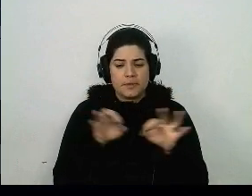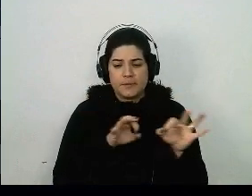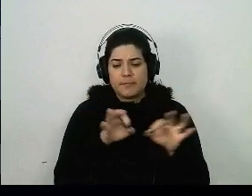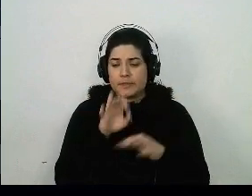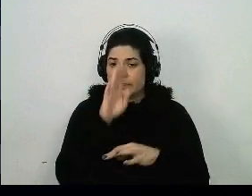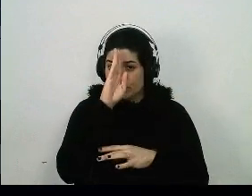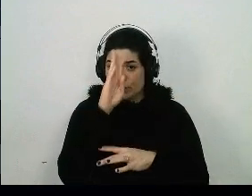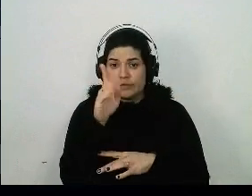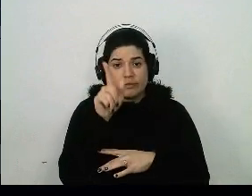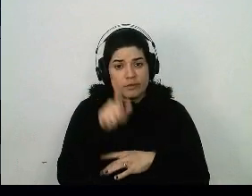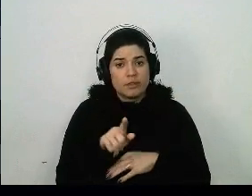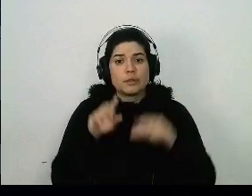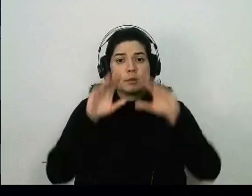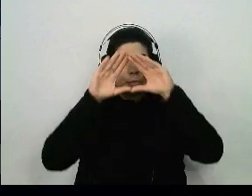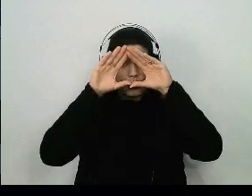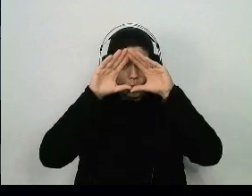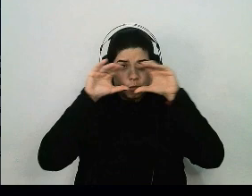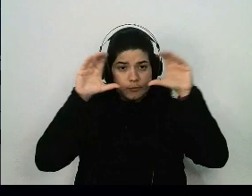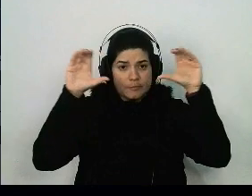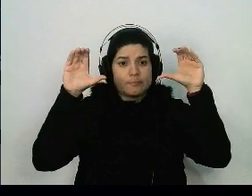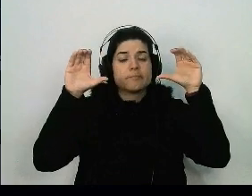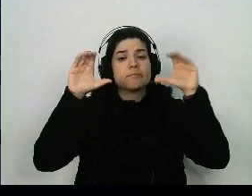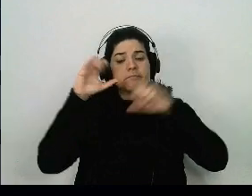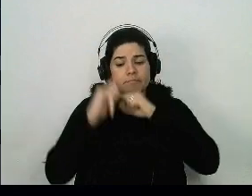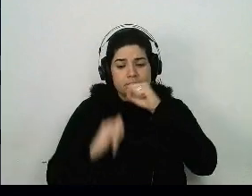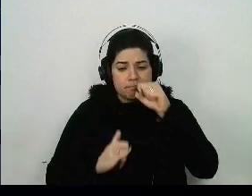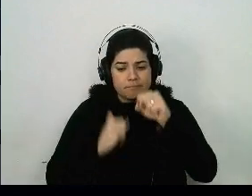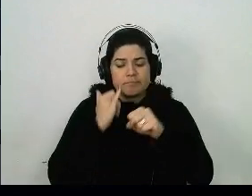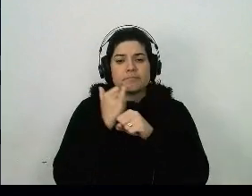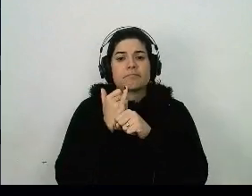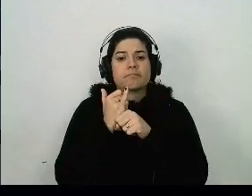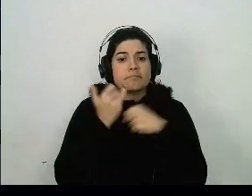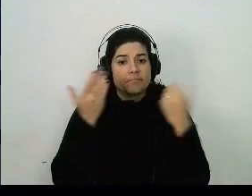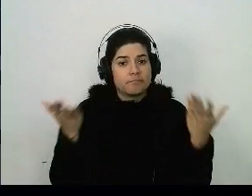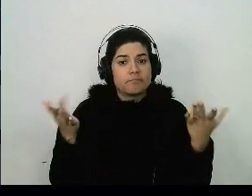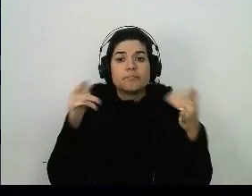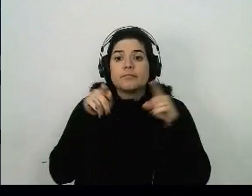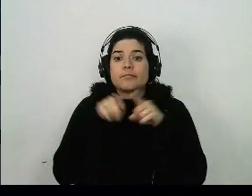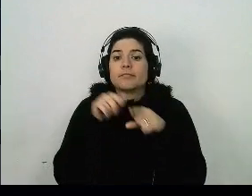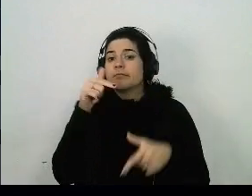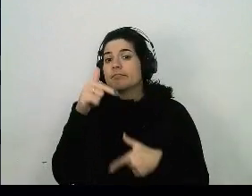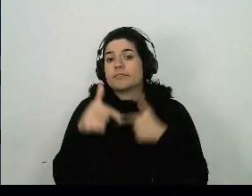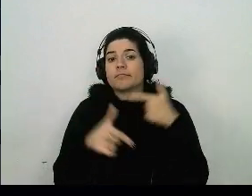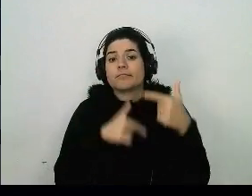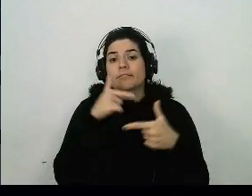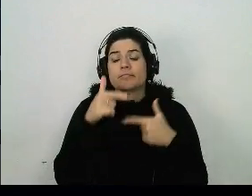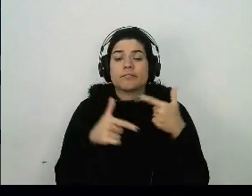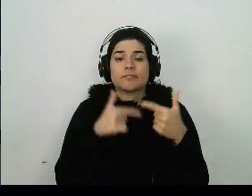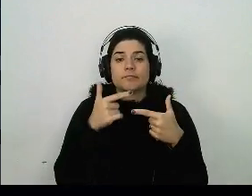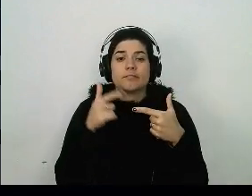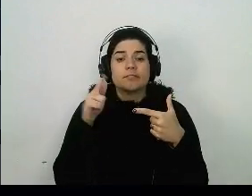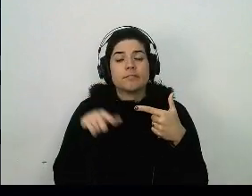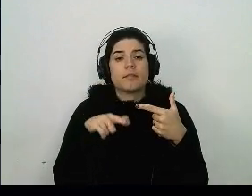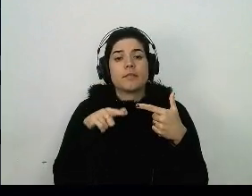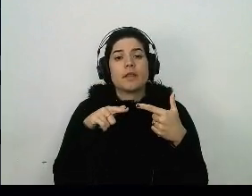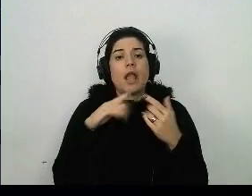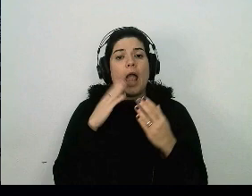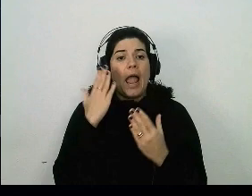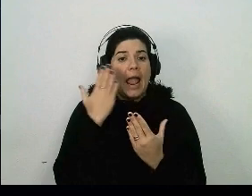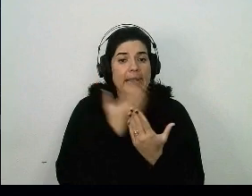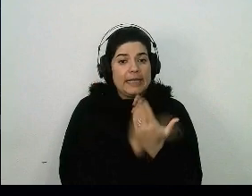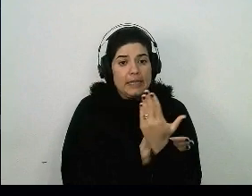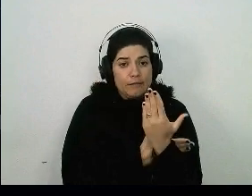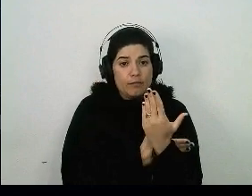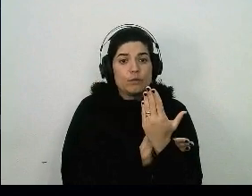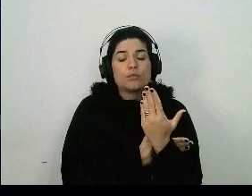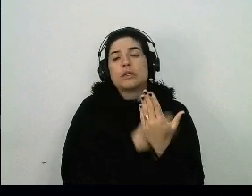própria internet. E também trabalhar com storage de arquivos. Vamos dizer que eu queira, por exemplo, um